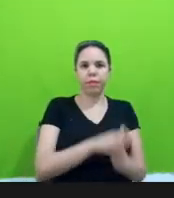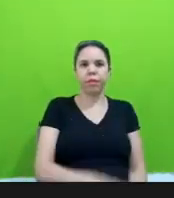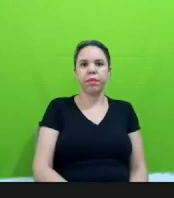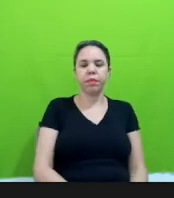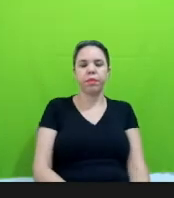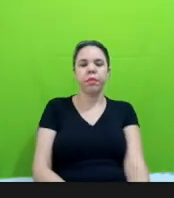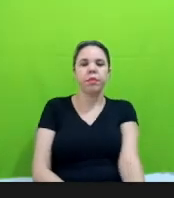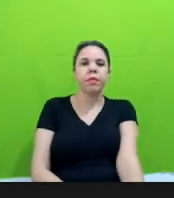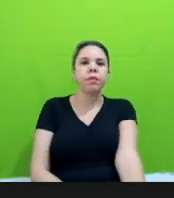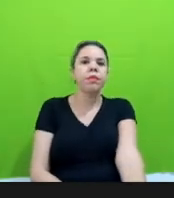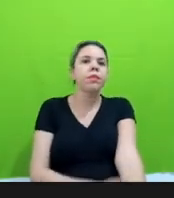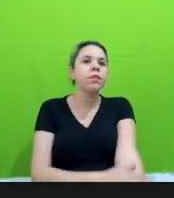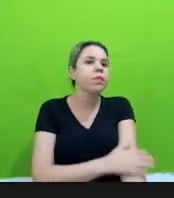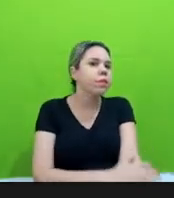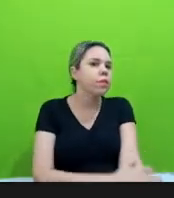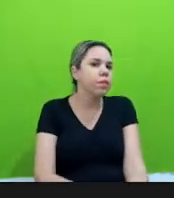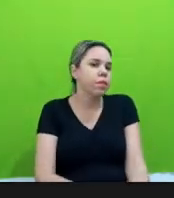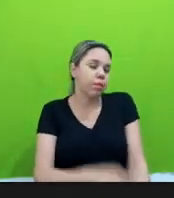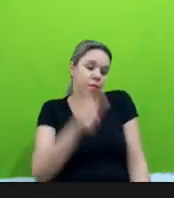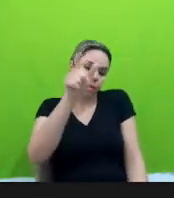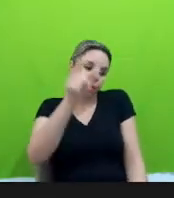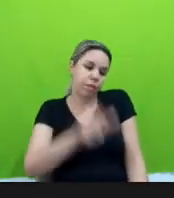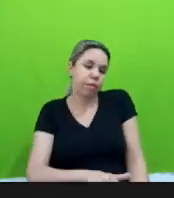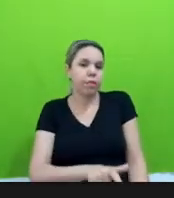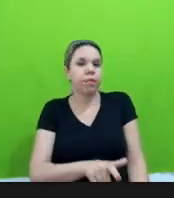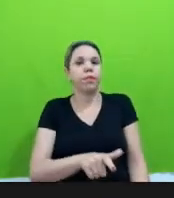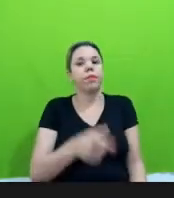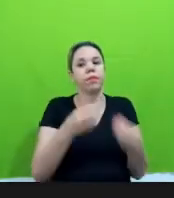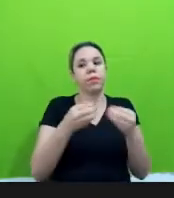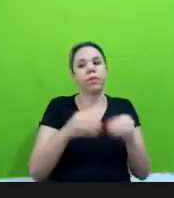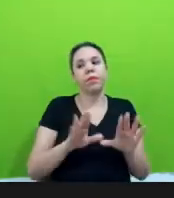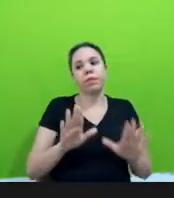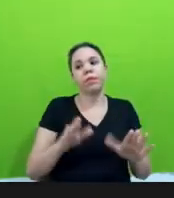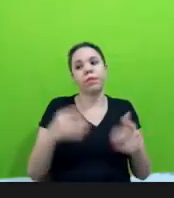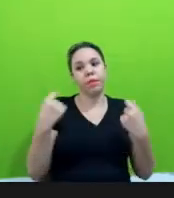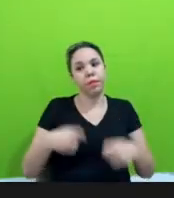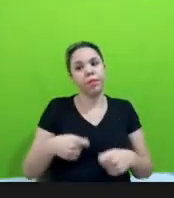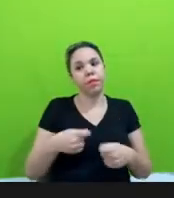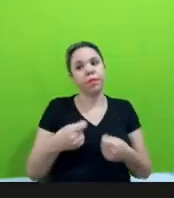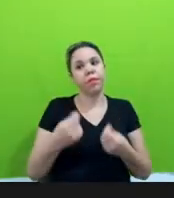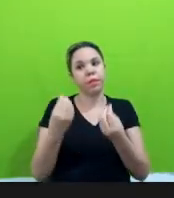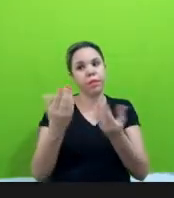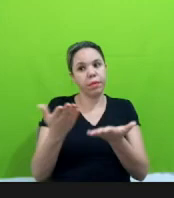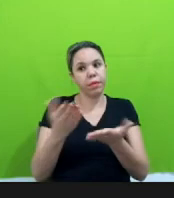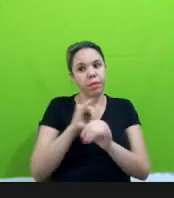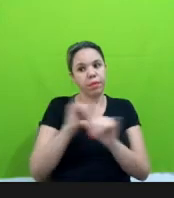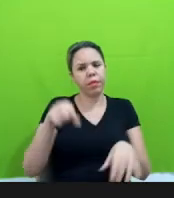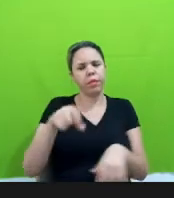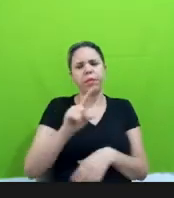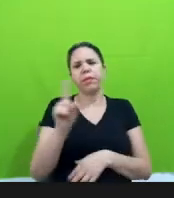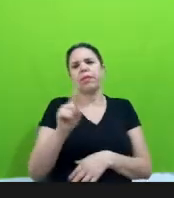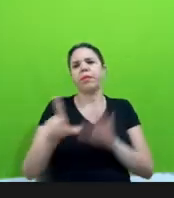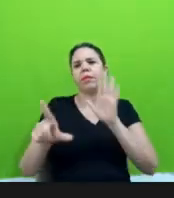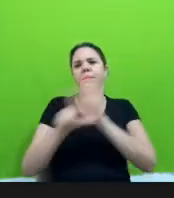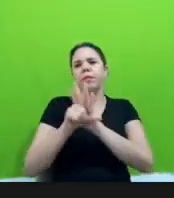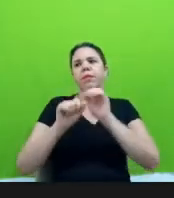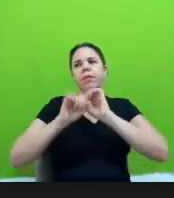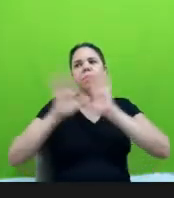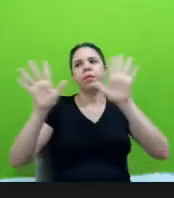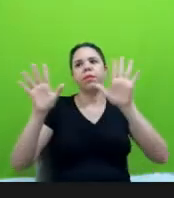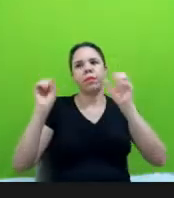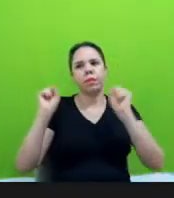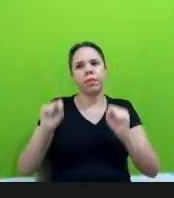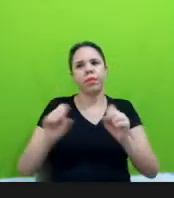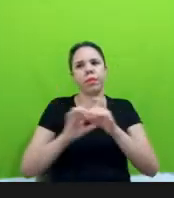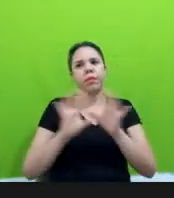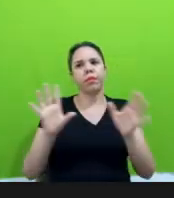É uma informação que envolve uma pessoa? É. Mas é uma informação que a pessoa precisa consentir para divulgar? Não, a lei é bem clara nisso.